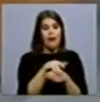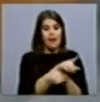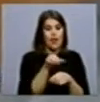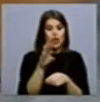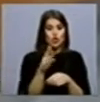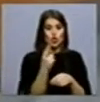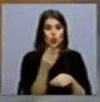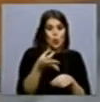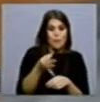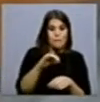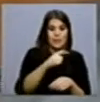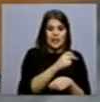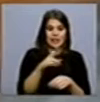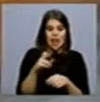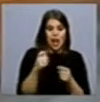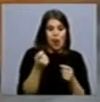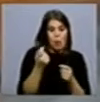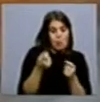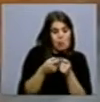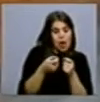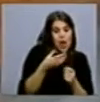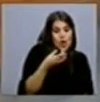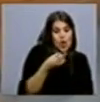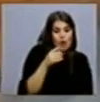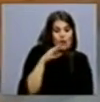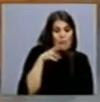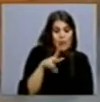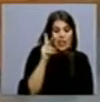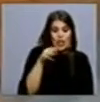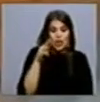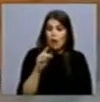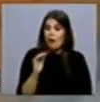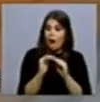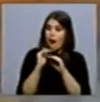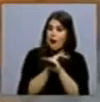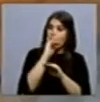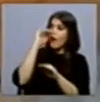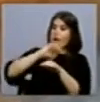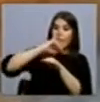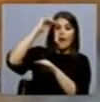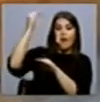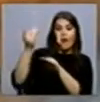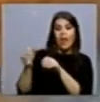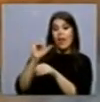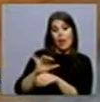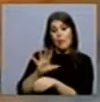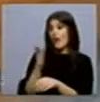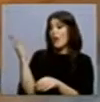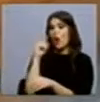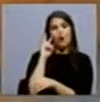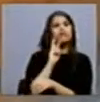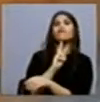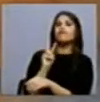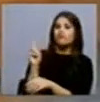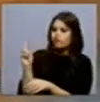passou a cerca de 9.000 km de altitude da parte superior da Grande Mancha Vermelha, exatamente a imagem que nós estamos a ver. Olhou para ela.